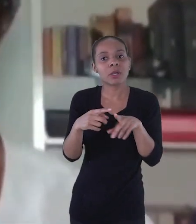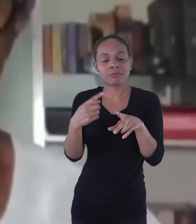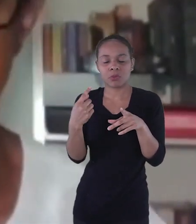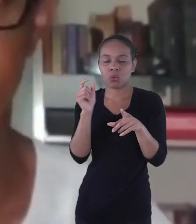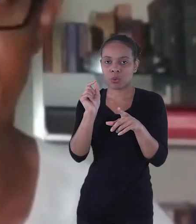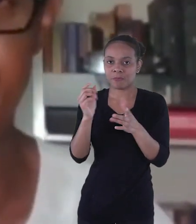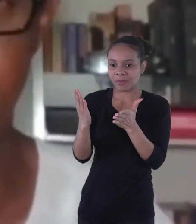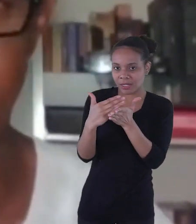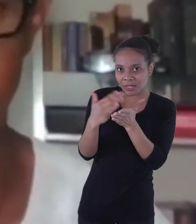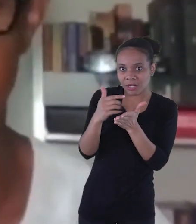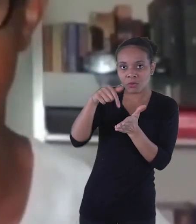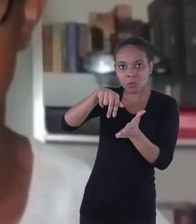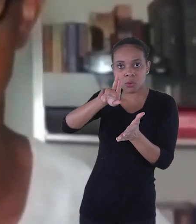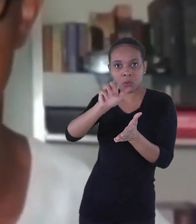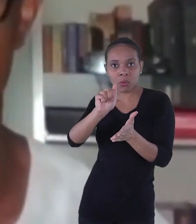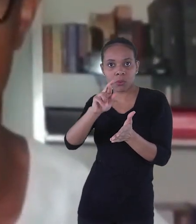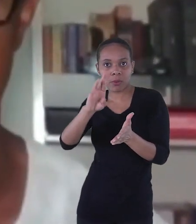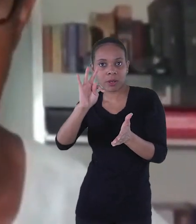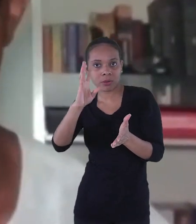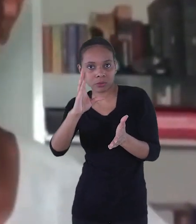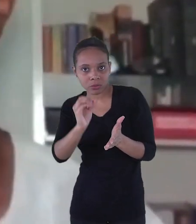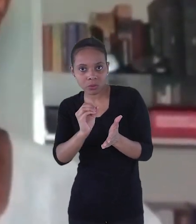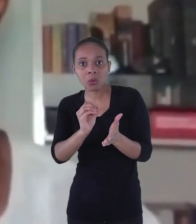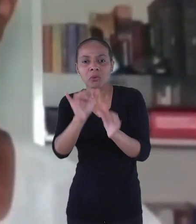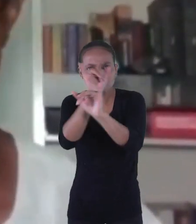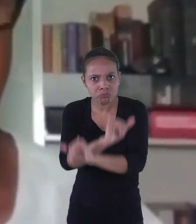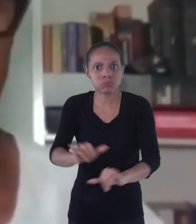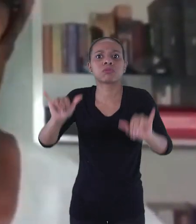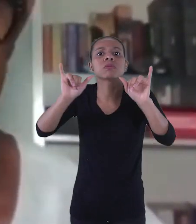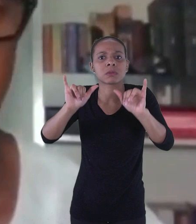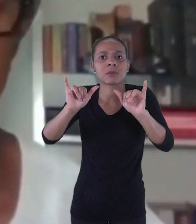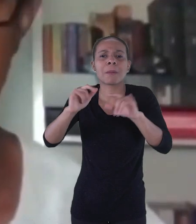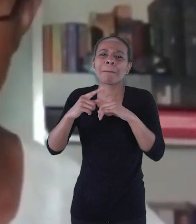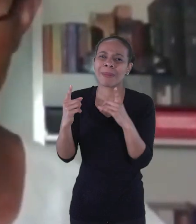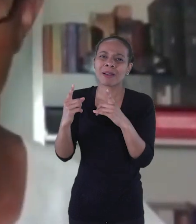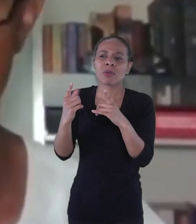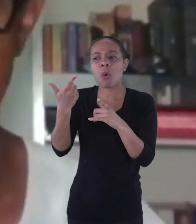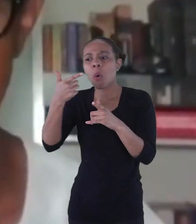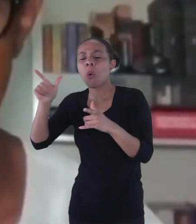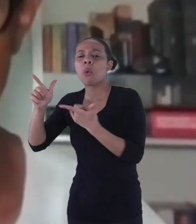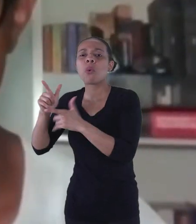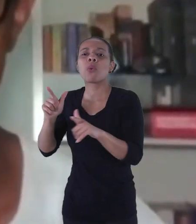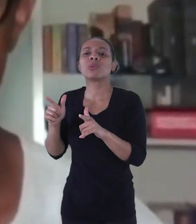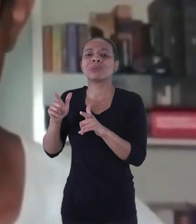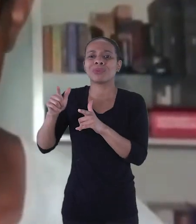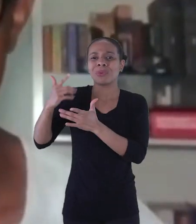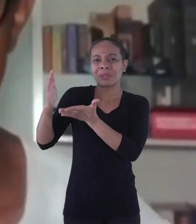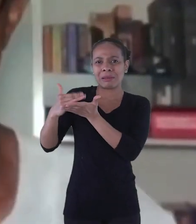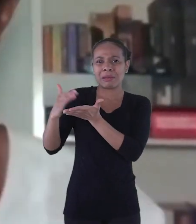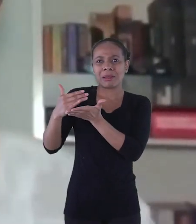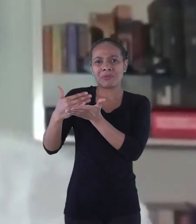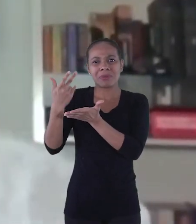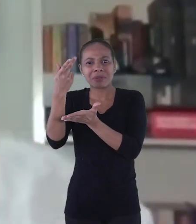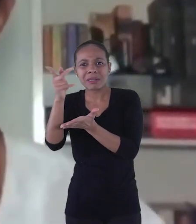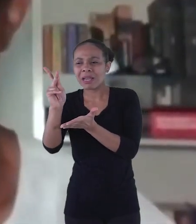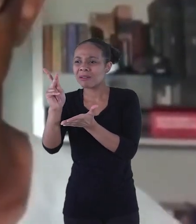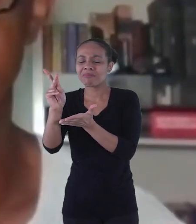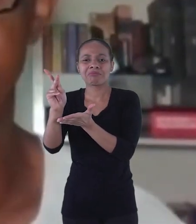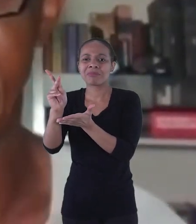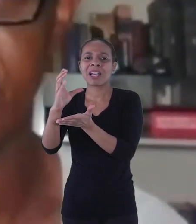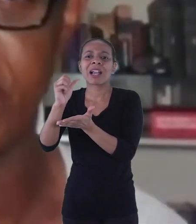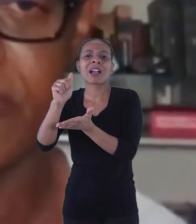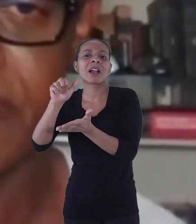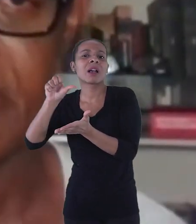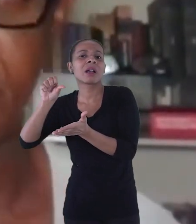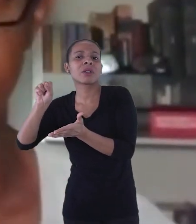entrou em venda a partir de outubro de 61, mas não decolou. Em 62,